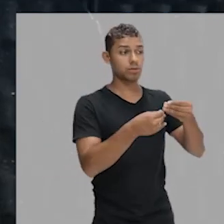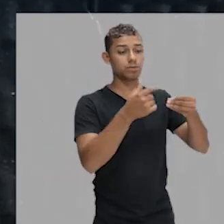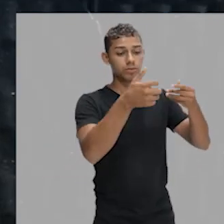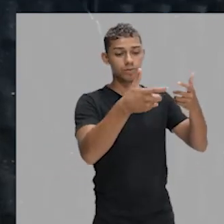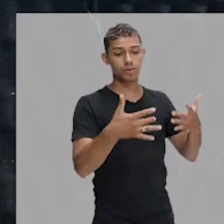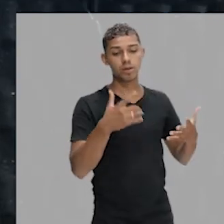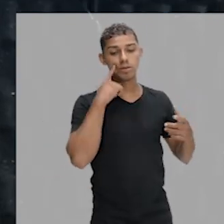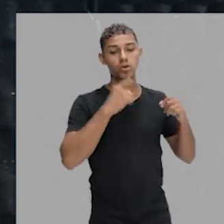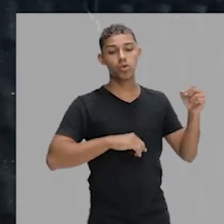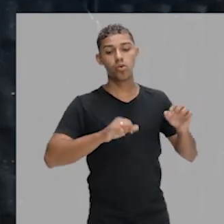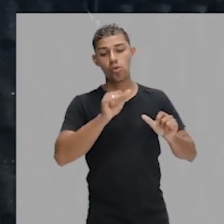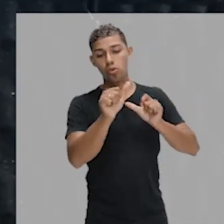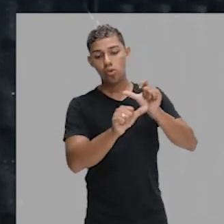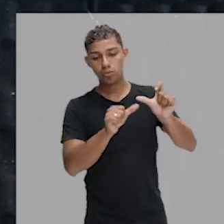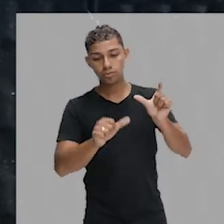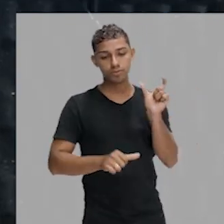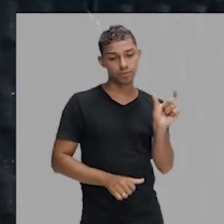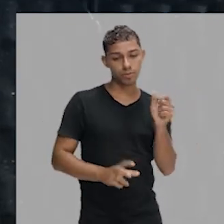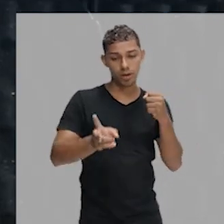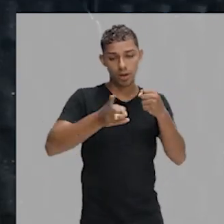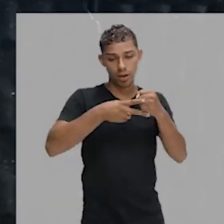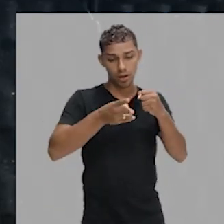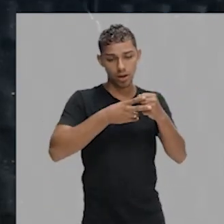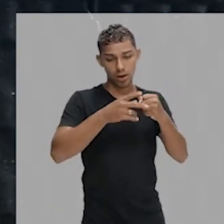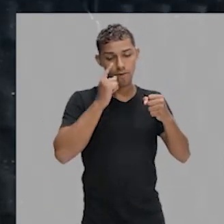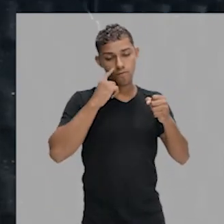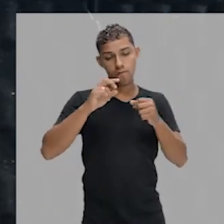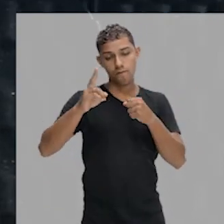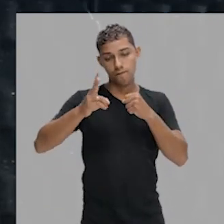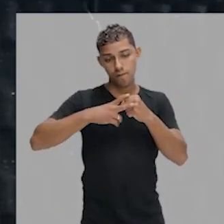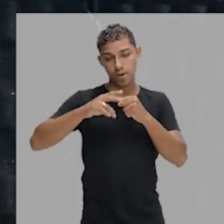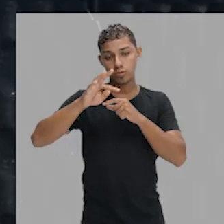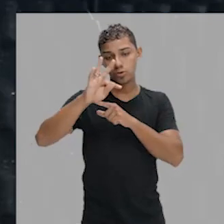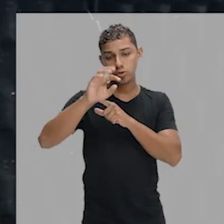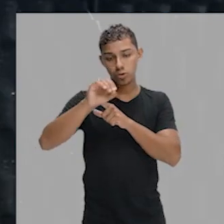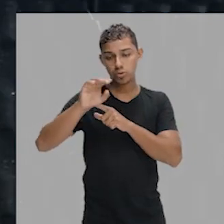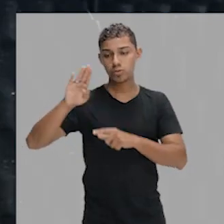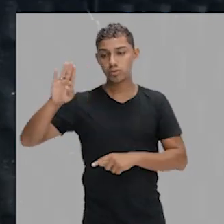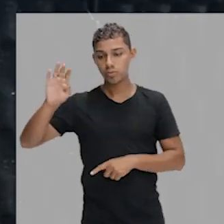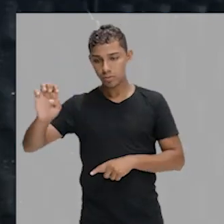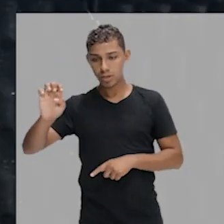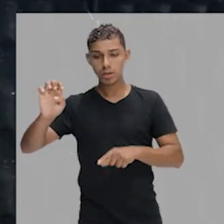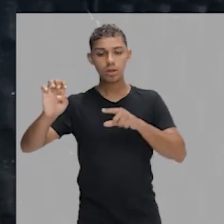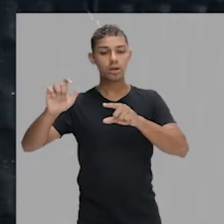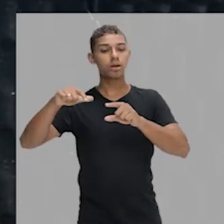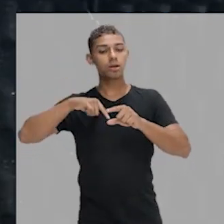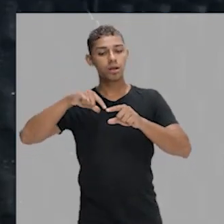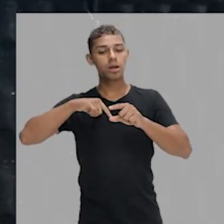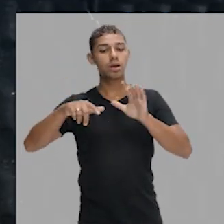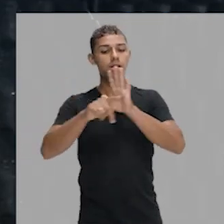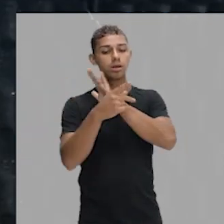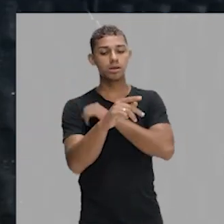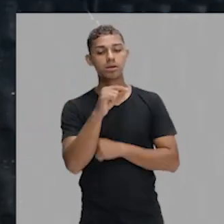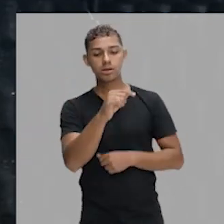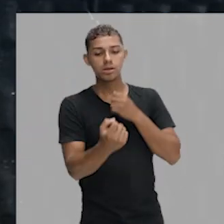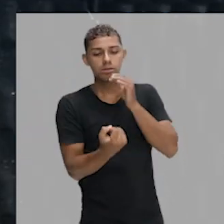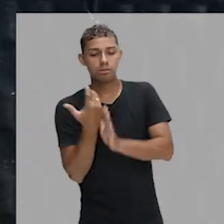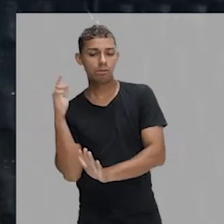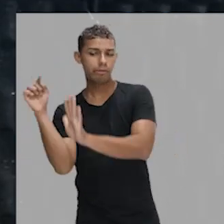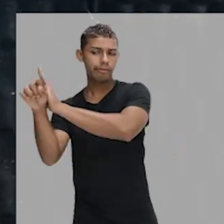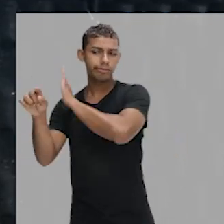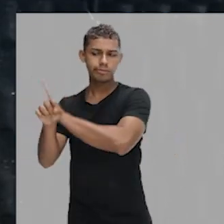conjugação verbal. O verbo to be ele é um verbo que, por conta própria, ele tem essa função de criar